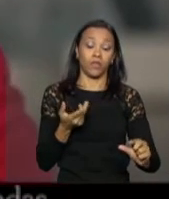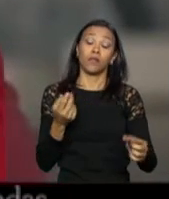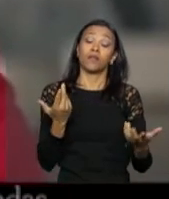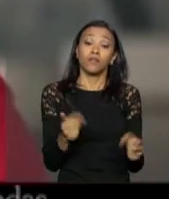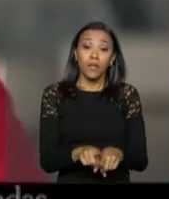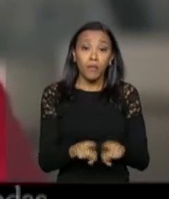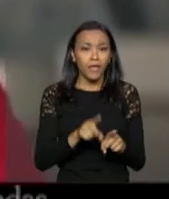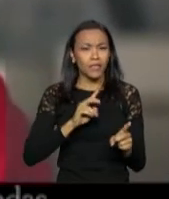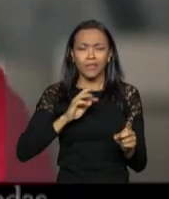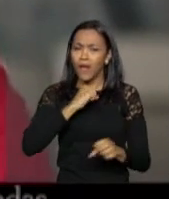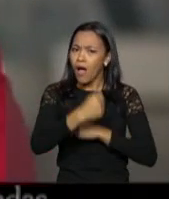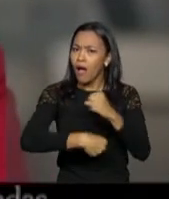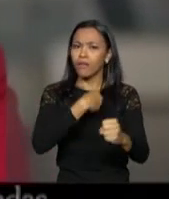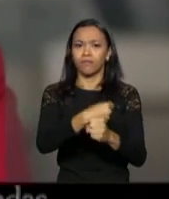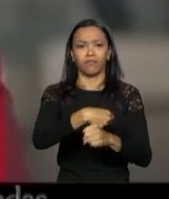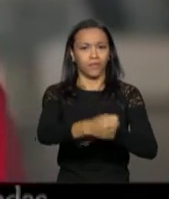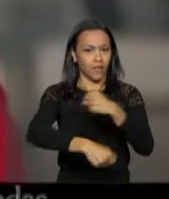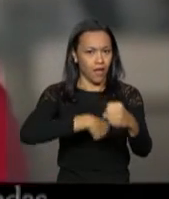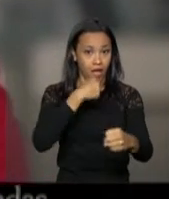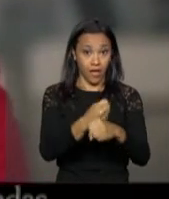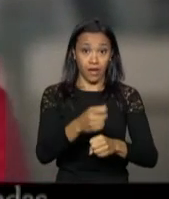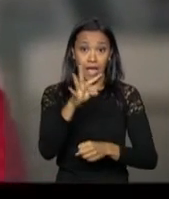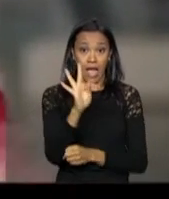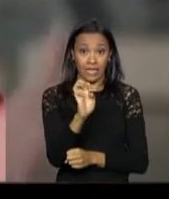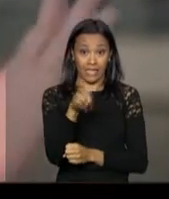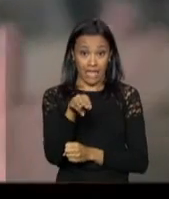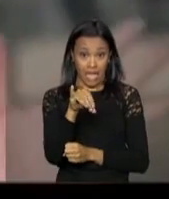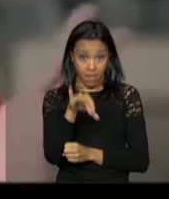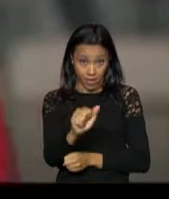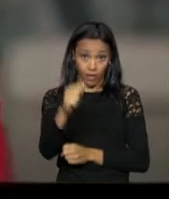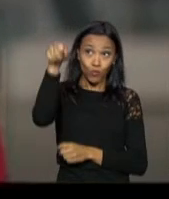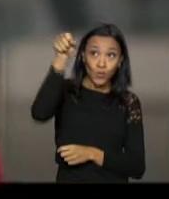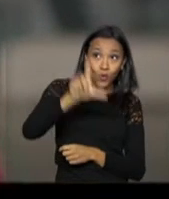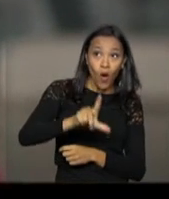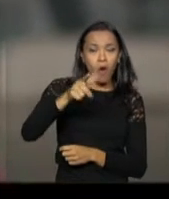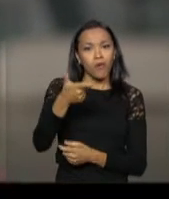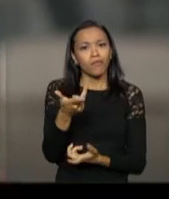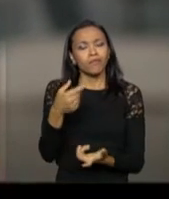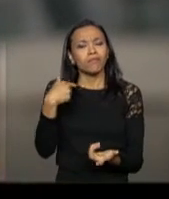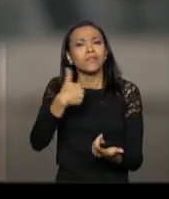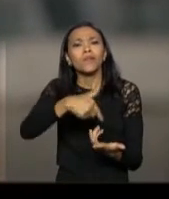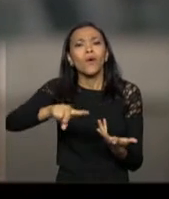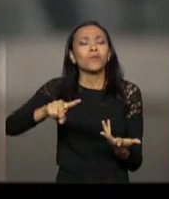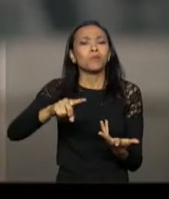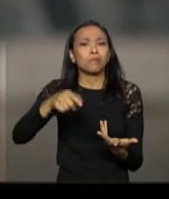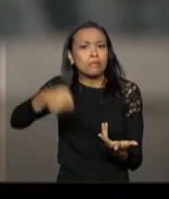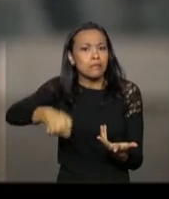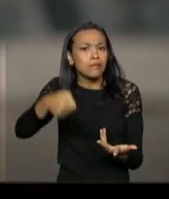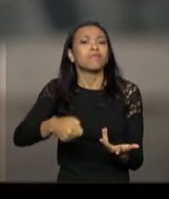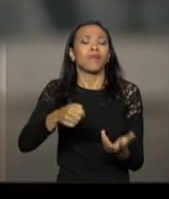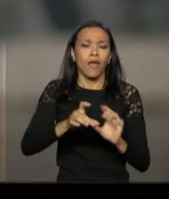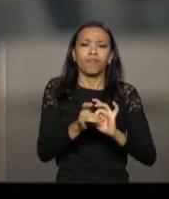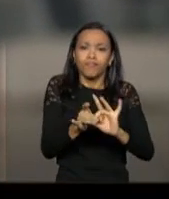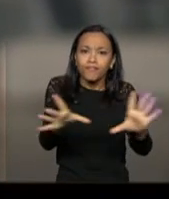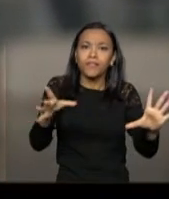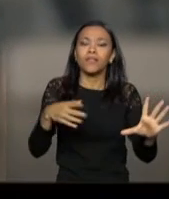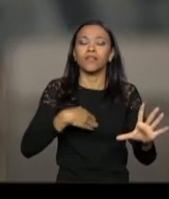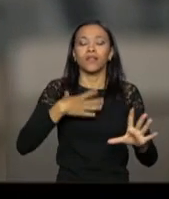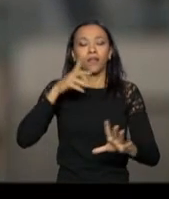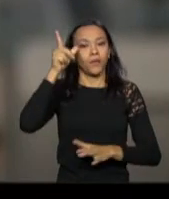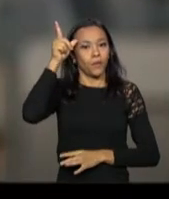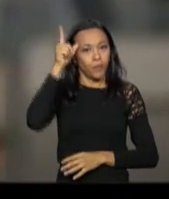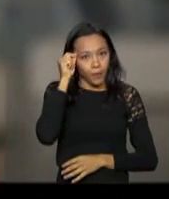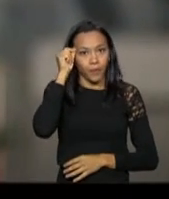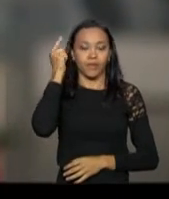Praticamente todos os anos, as térmicas são acionadas com menor ou maior exigência e garantem com tranquilidade